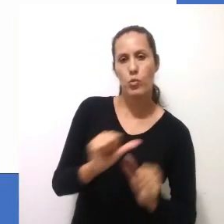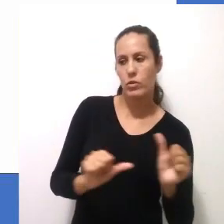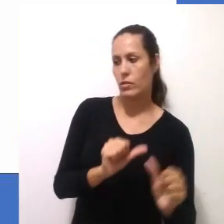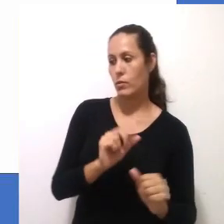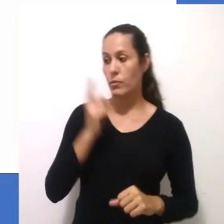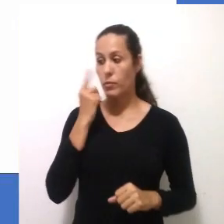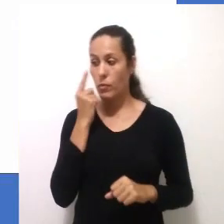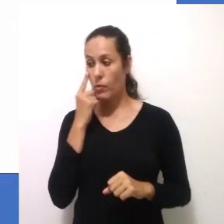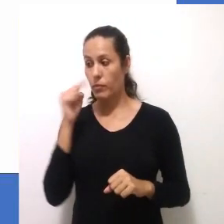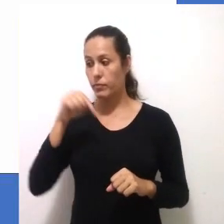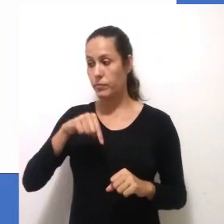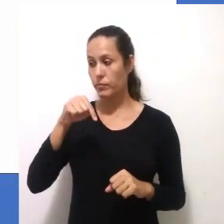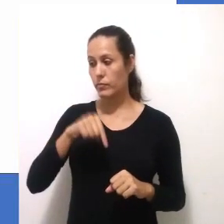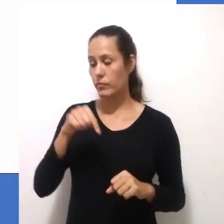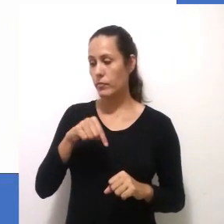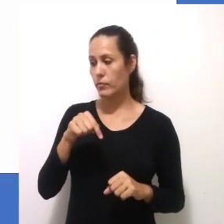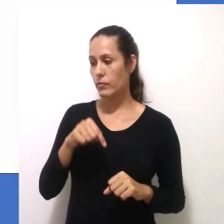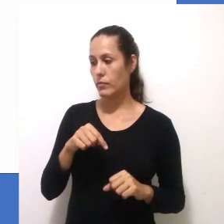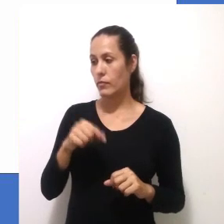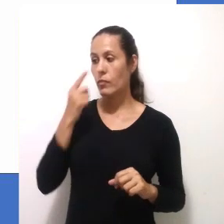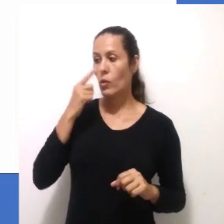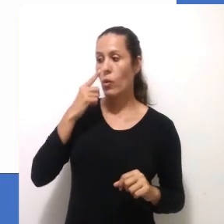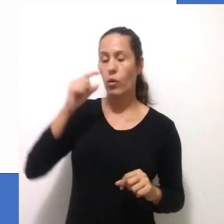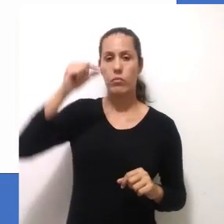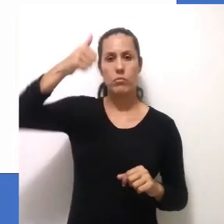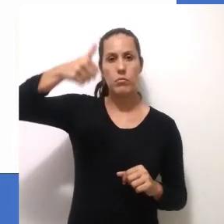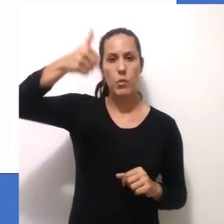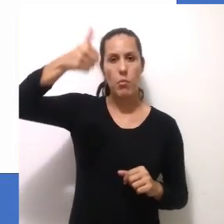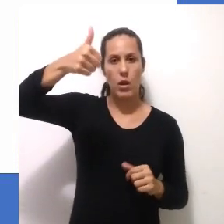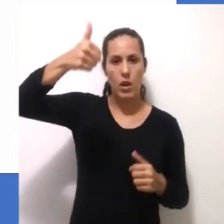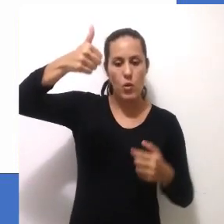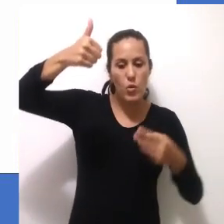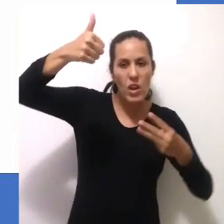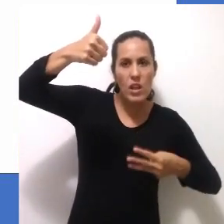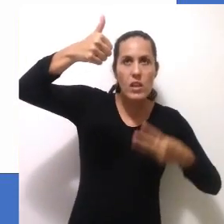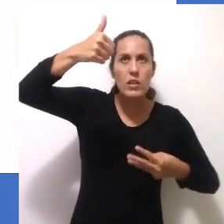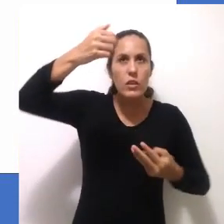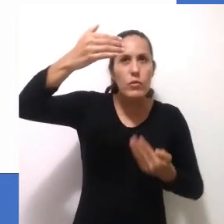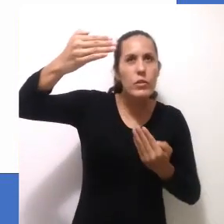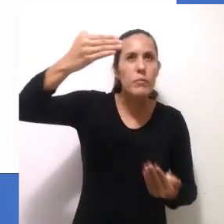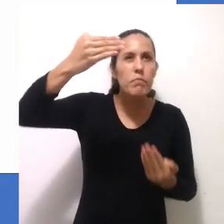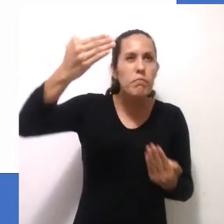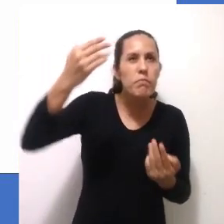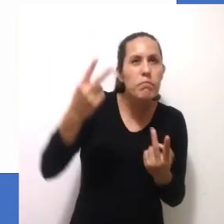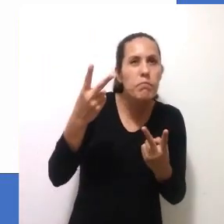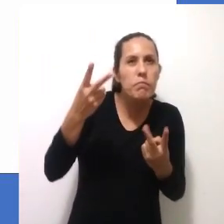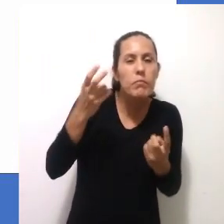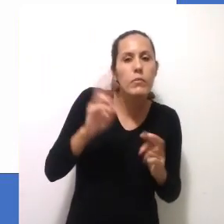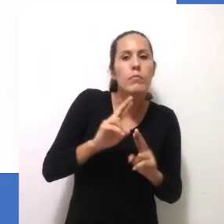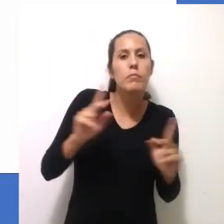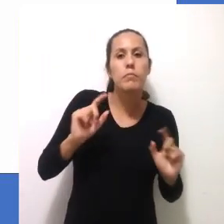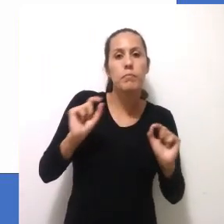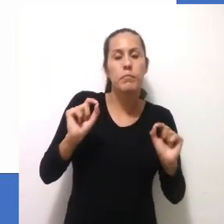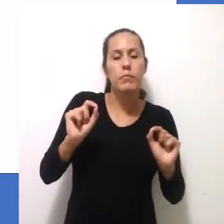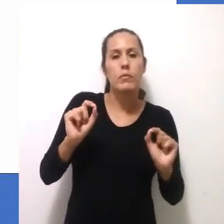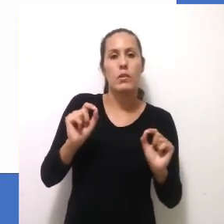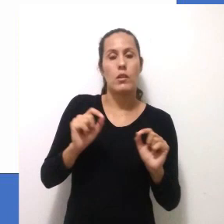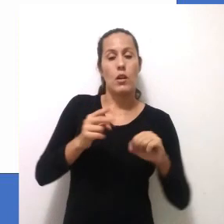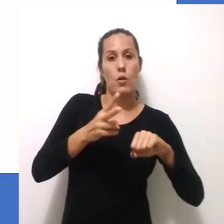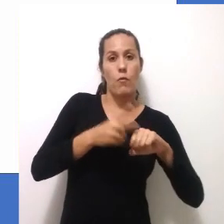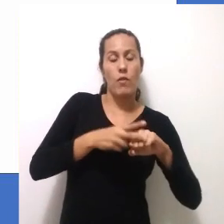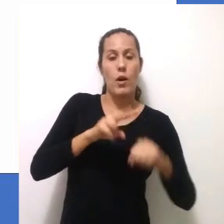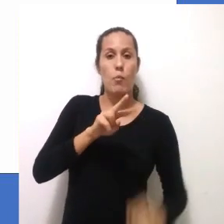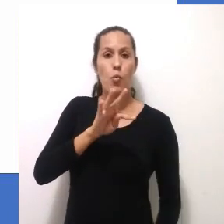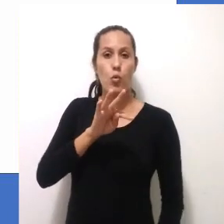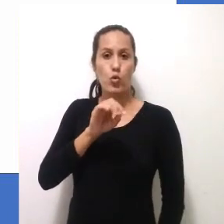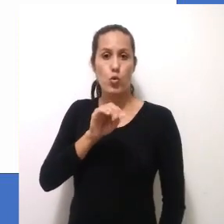dos termos. Olha lá a afirmativa e olha a interrogativa e perceba a diferença. O